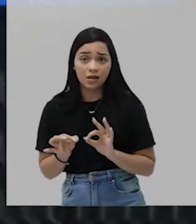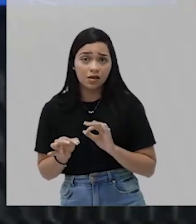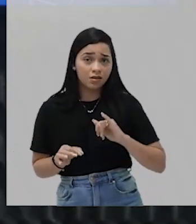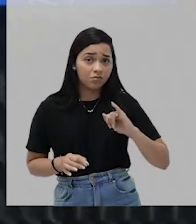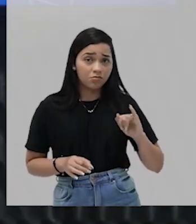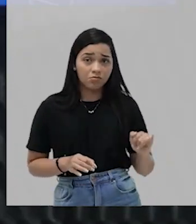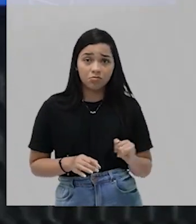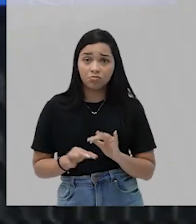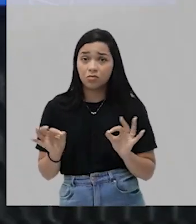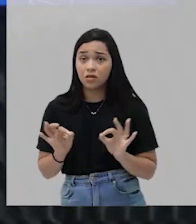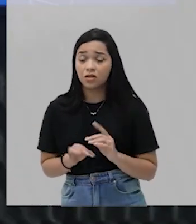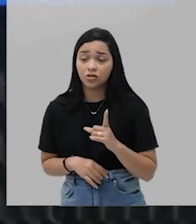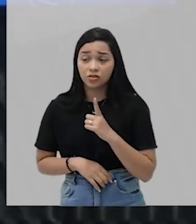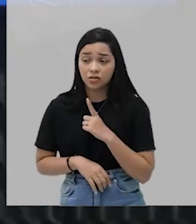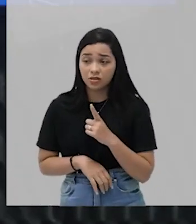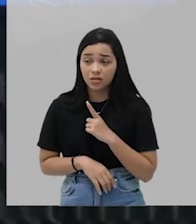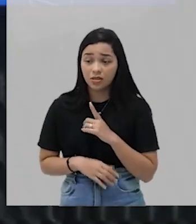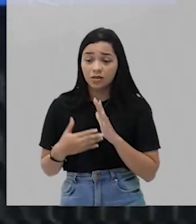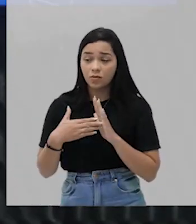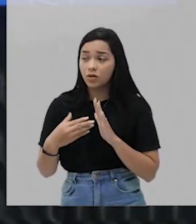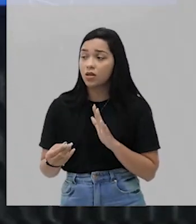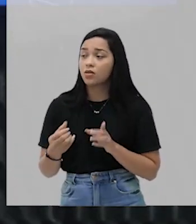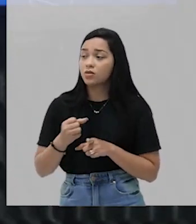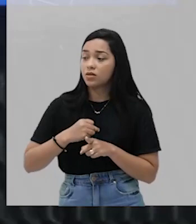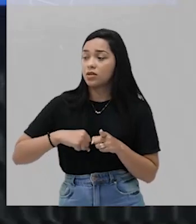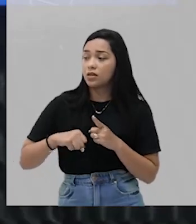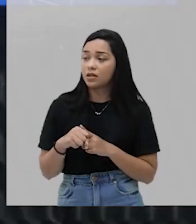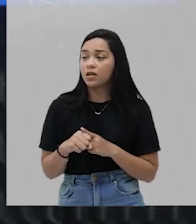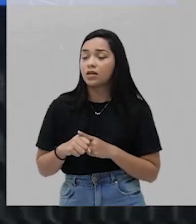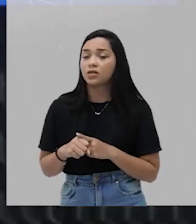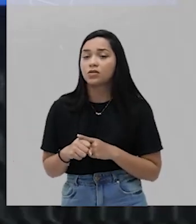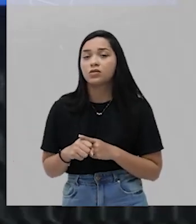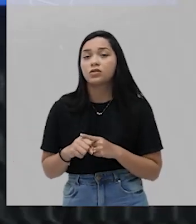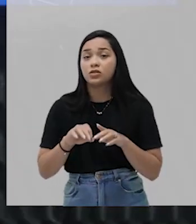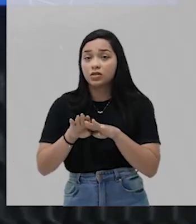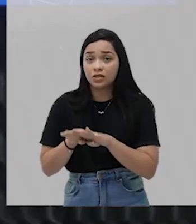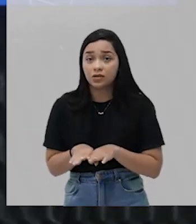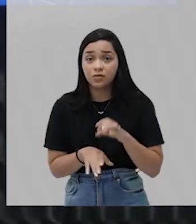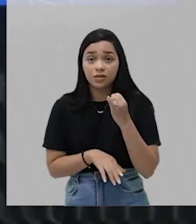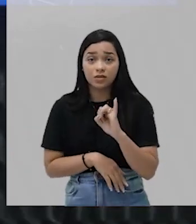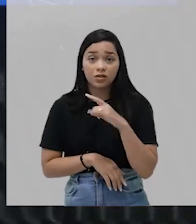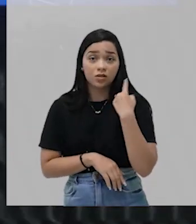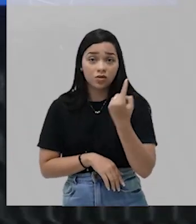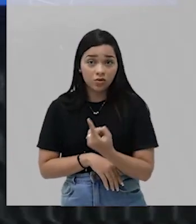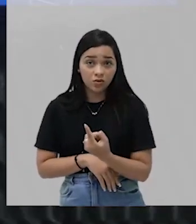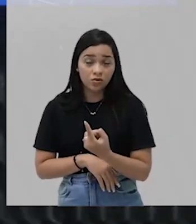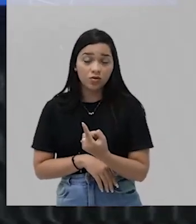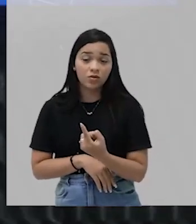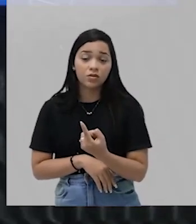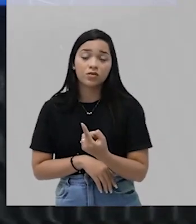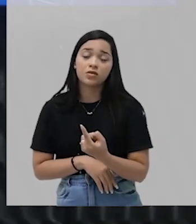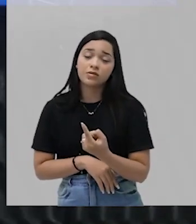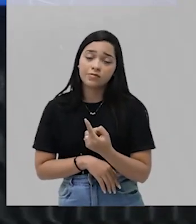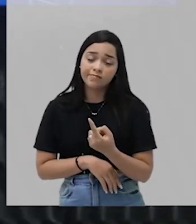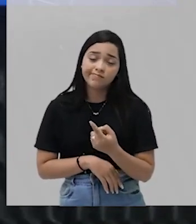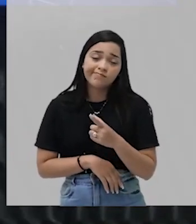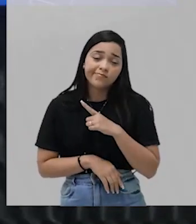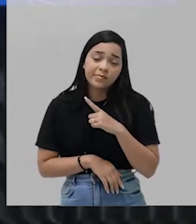chance de se ter esse modelo de sociedade de equilíbrio se nós ainda